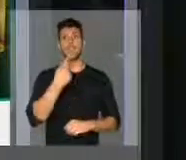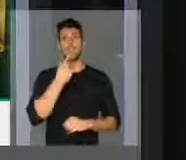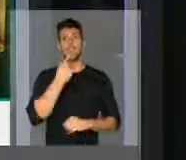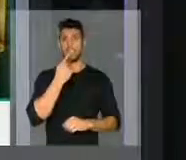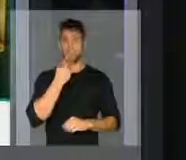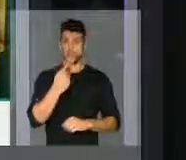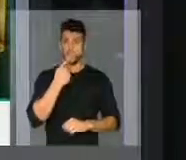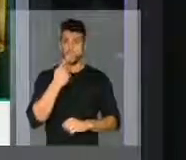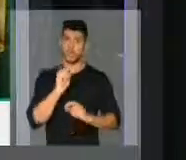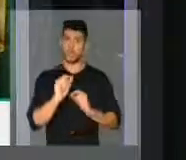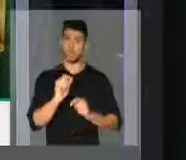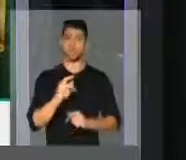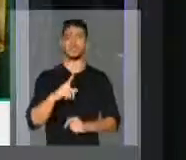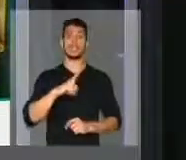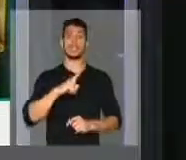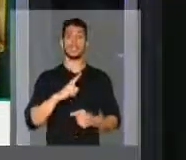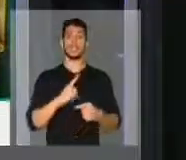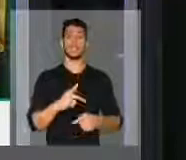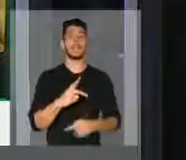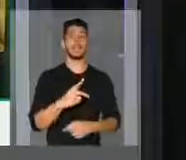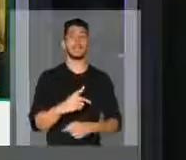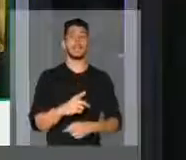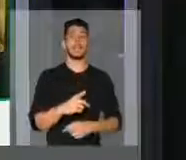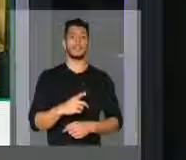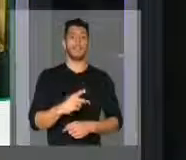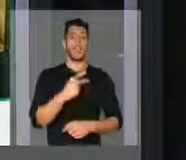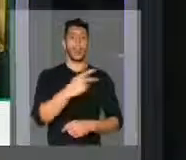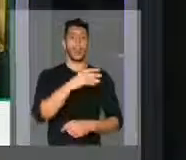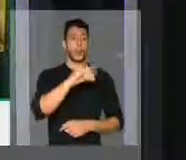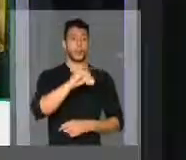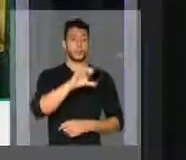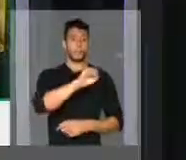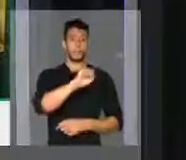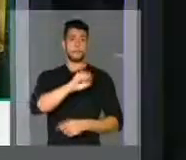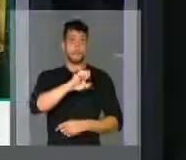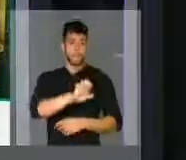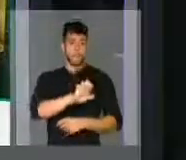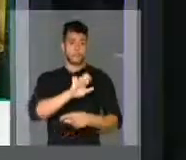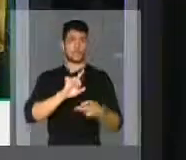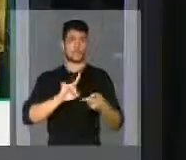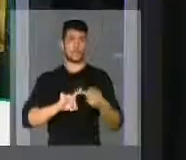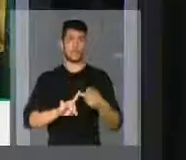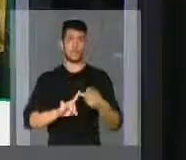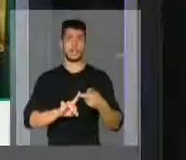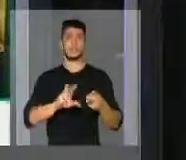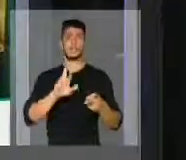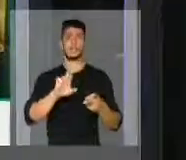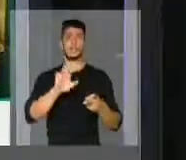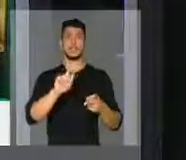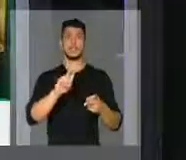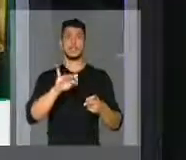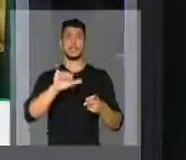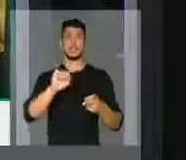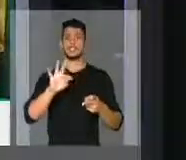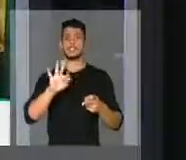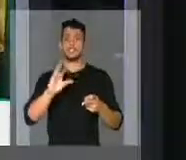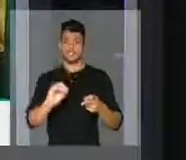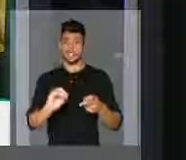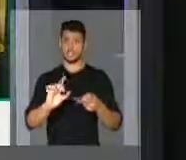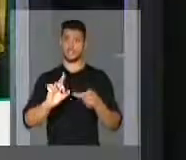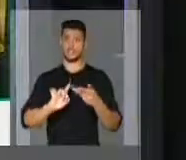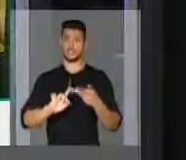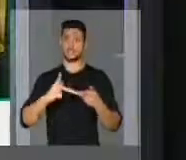É posse e registro. Porte é você poder transitar. É a posse de armas. Registro é você poder ter em sua casa. Porte é você